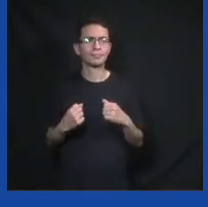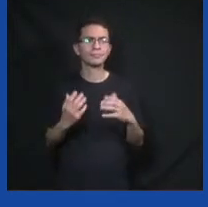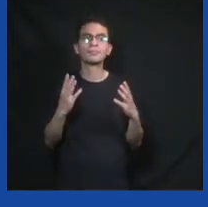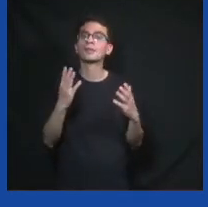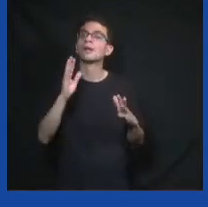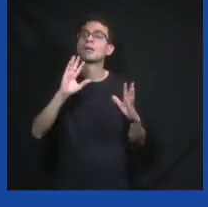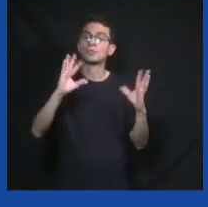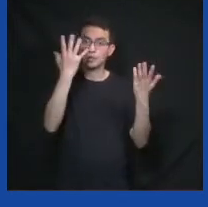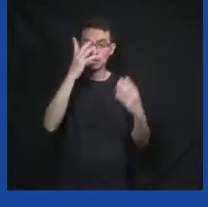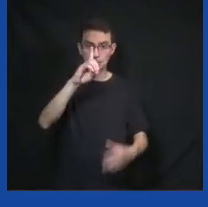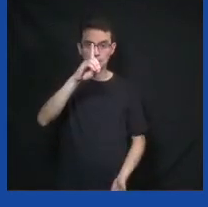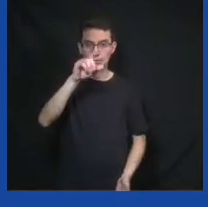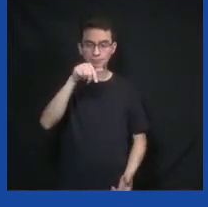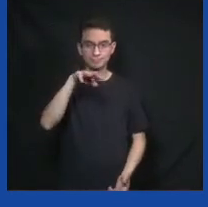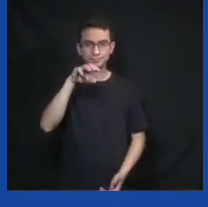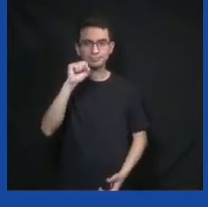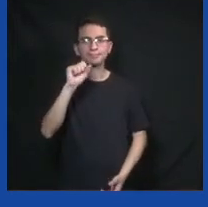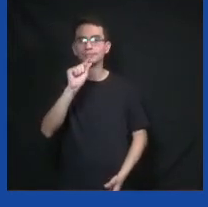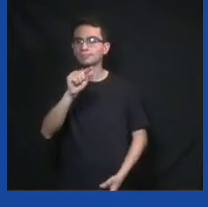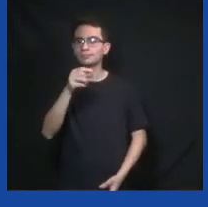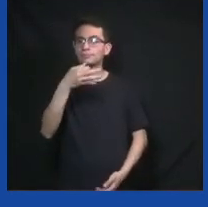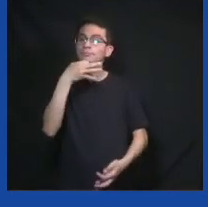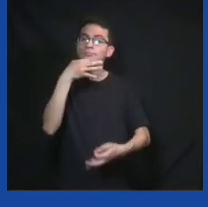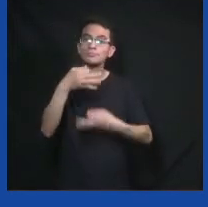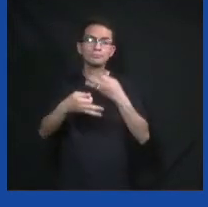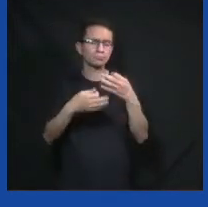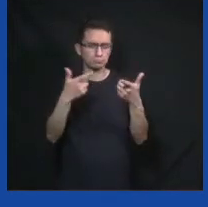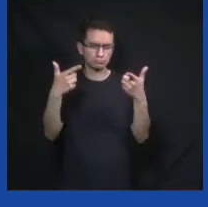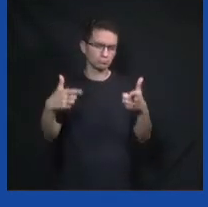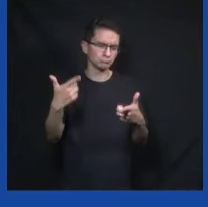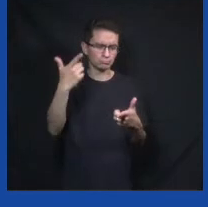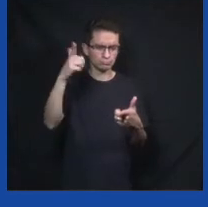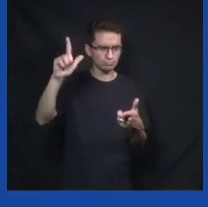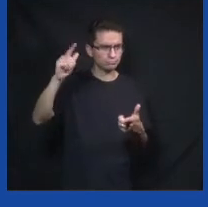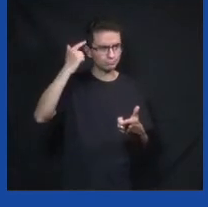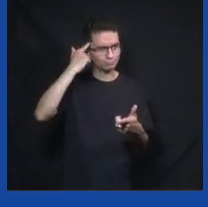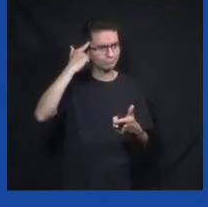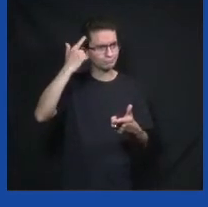sobre isso, eu queria complementar com a ideia do outro lugar, ok? Né? E como que a